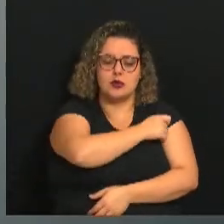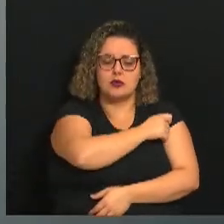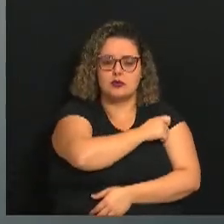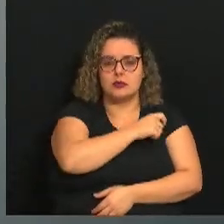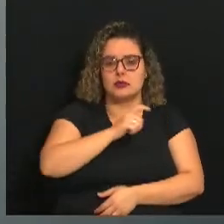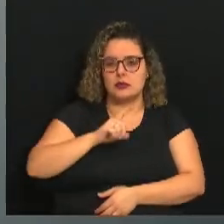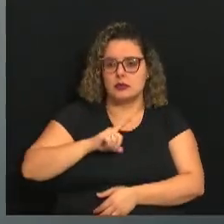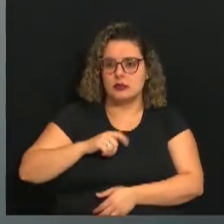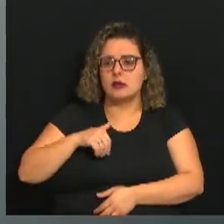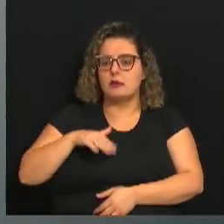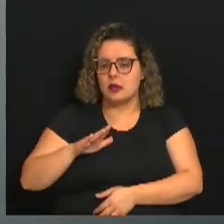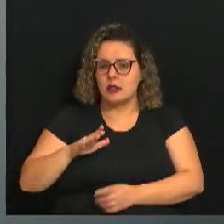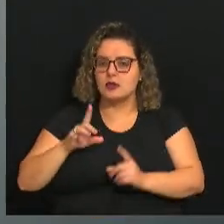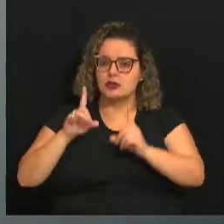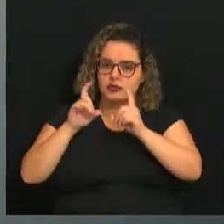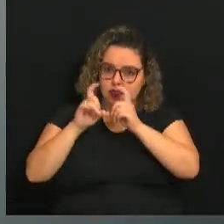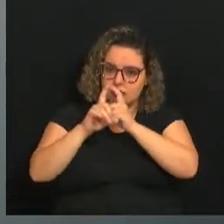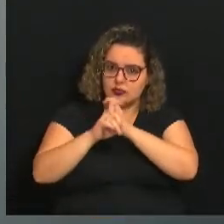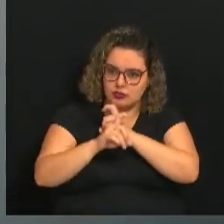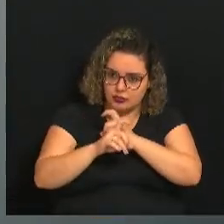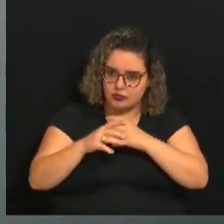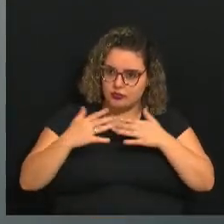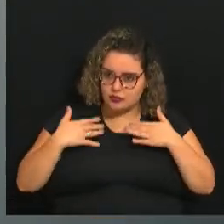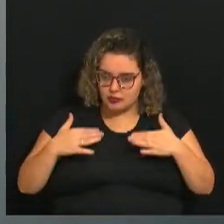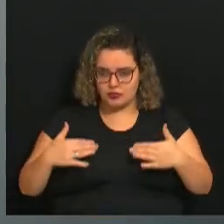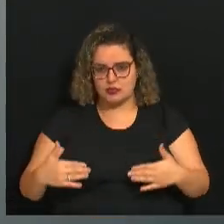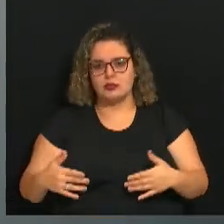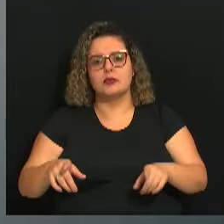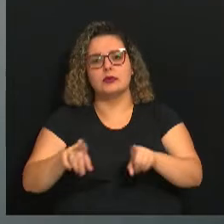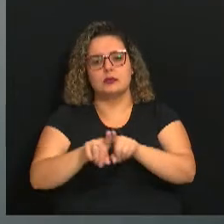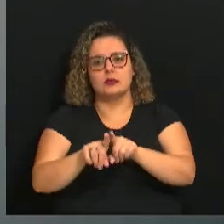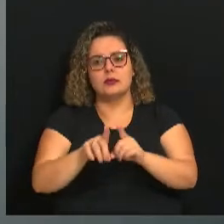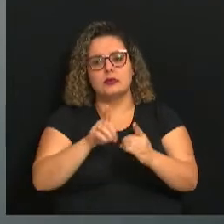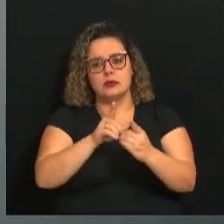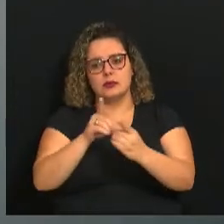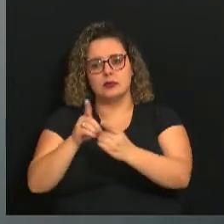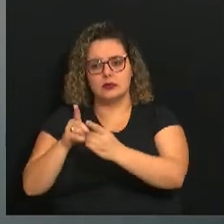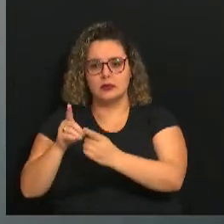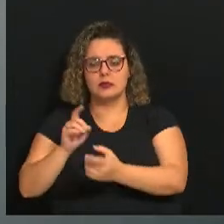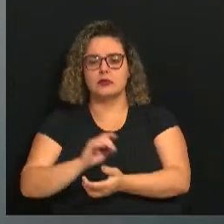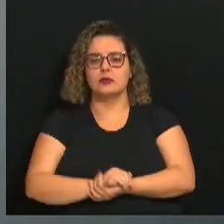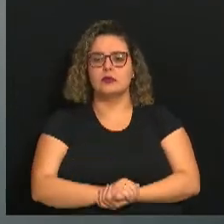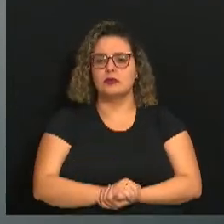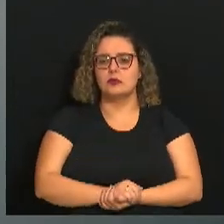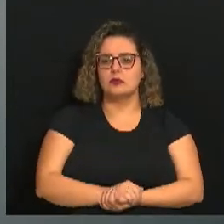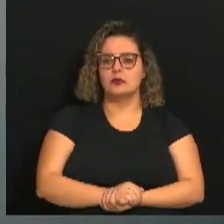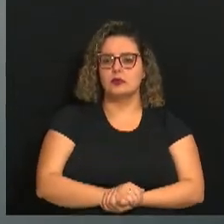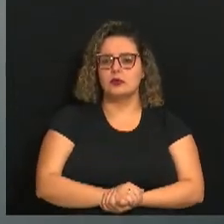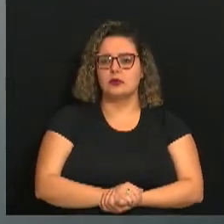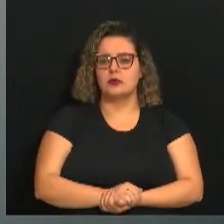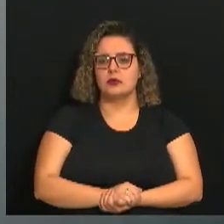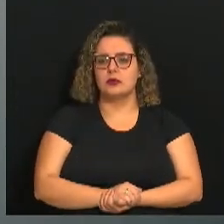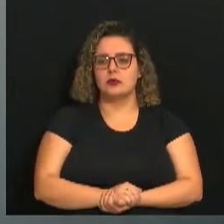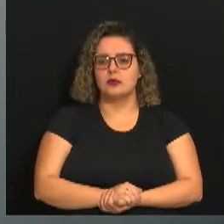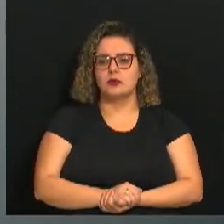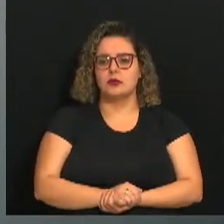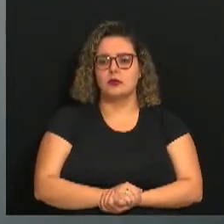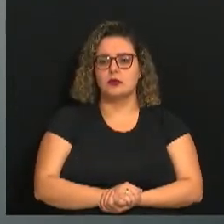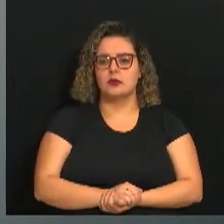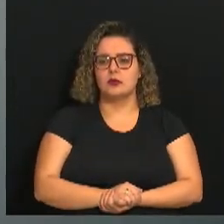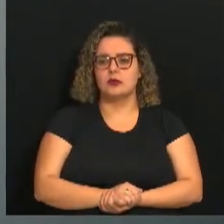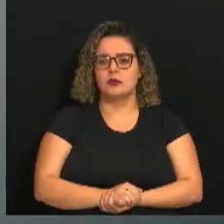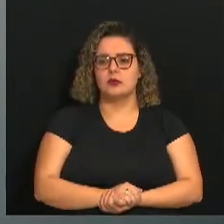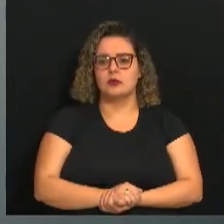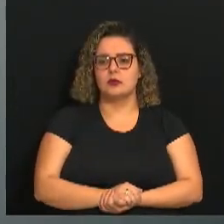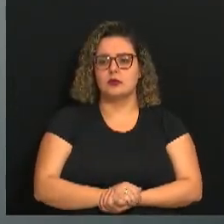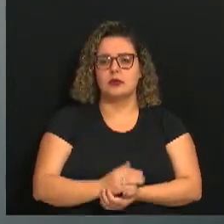esse cuidador ele está ali para atender os alunos. Então isso foi crescendo. Nós começamos com, quando começou, há cerca de 5 anos atrás,